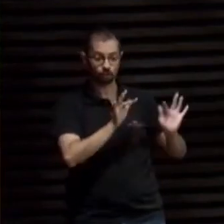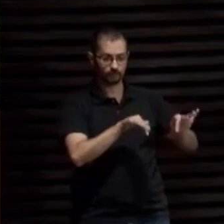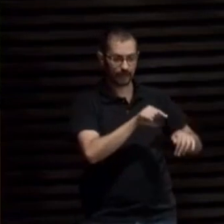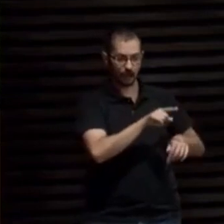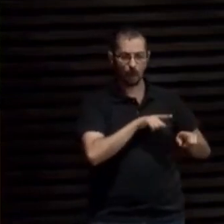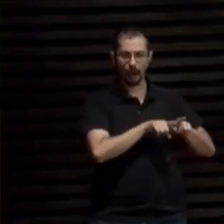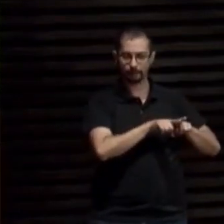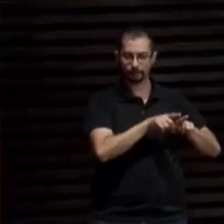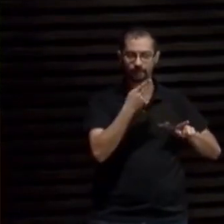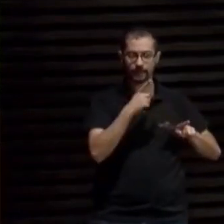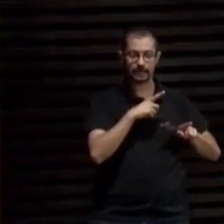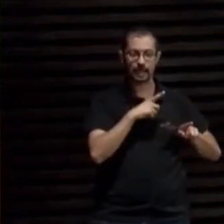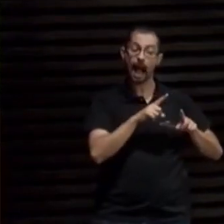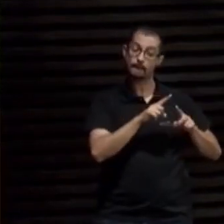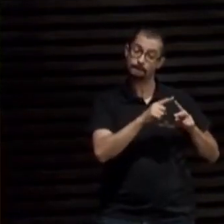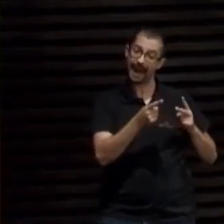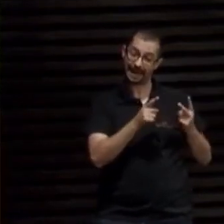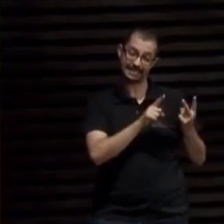A comida dela,